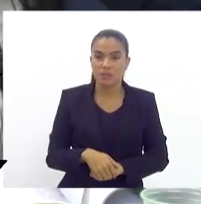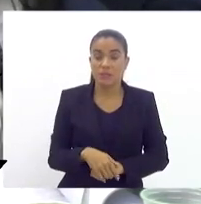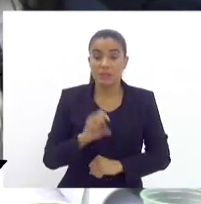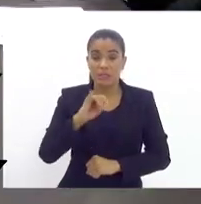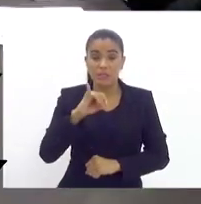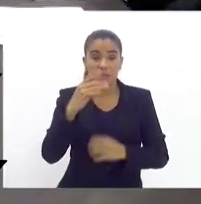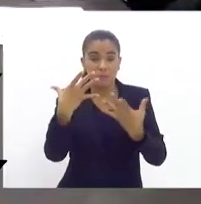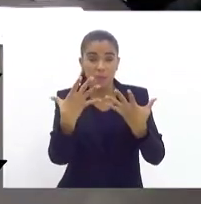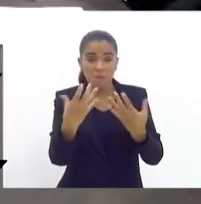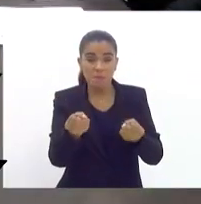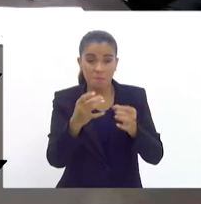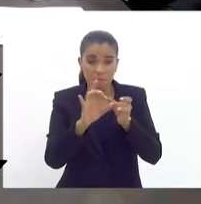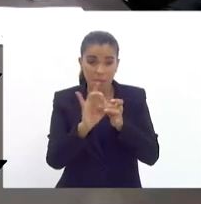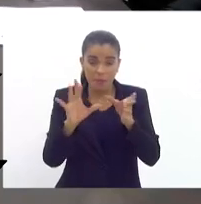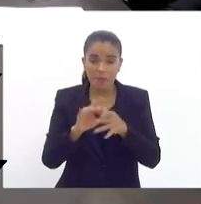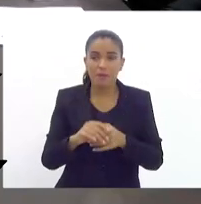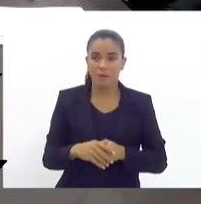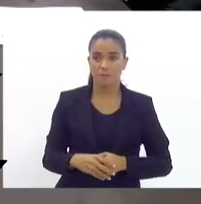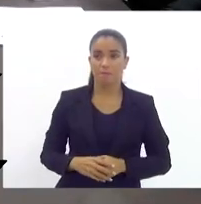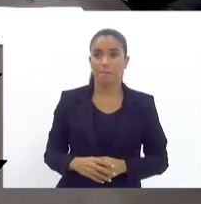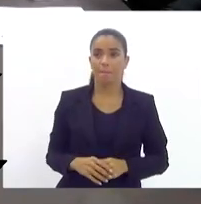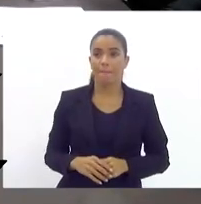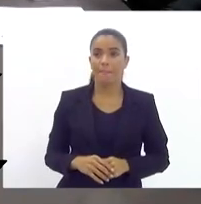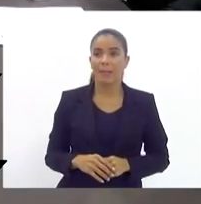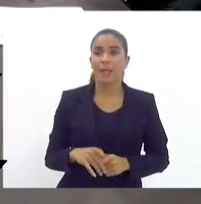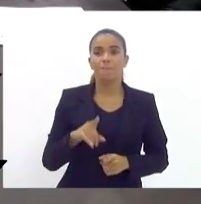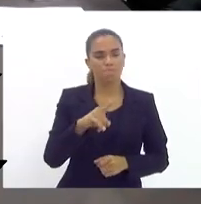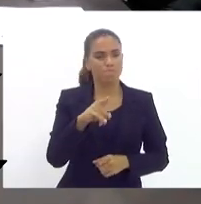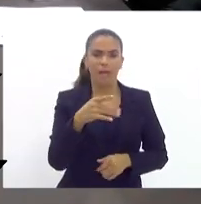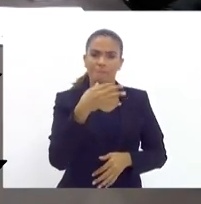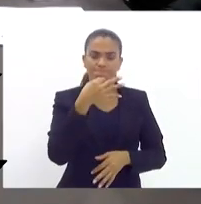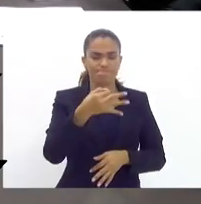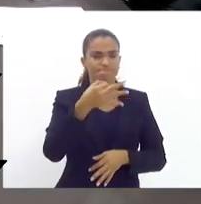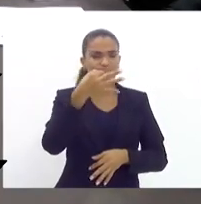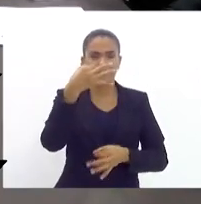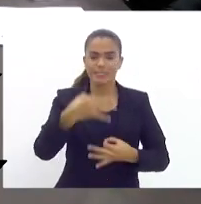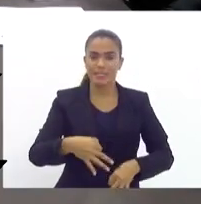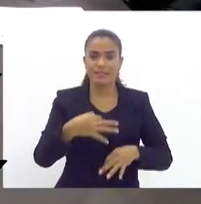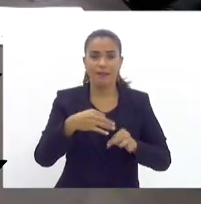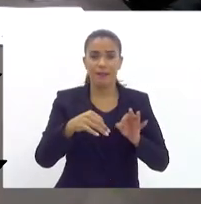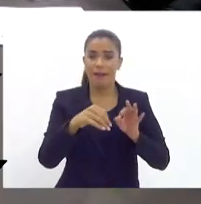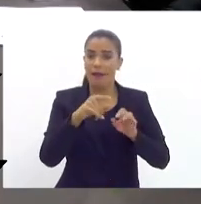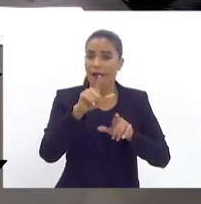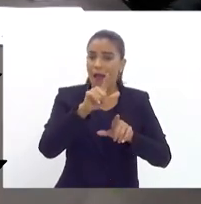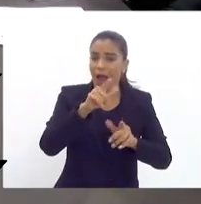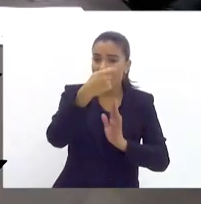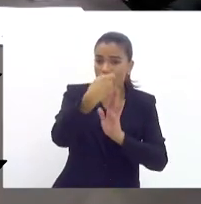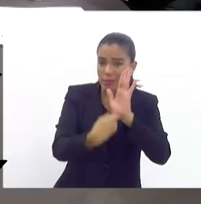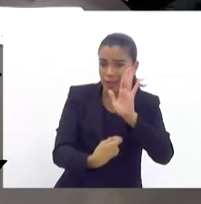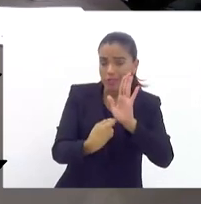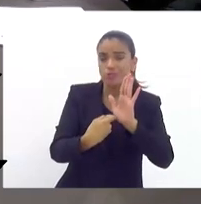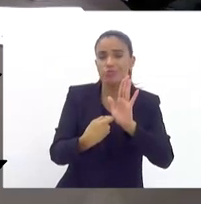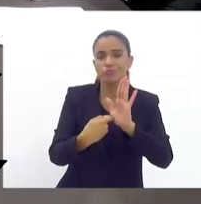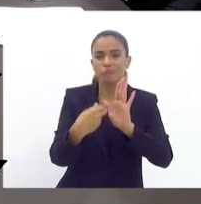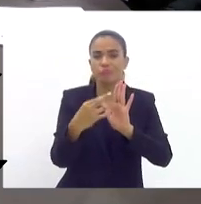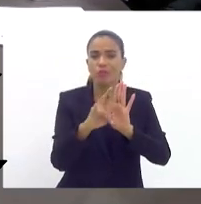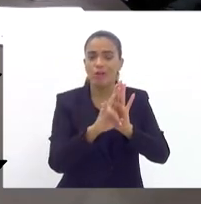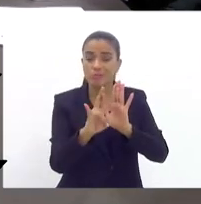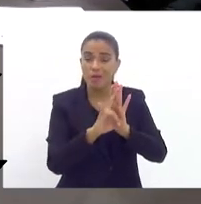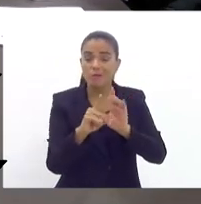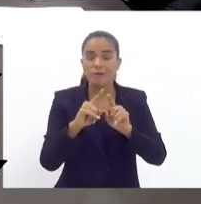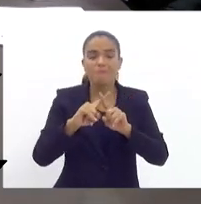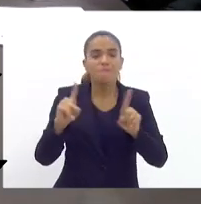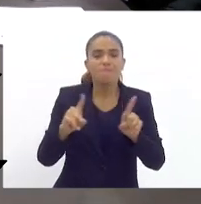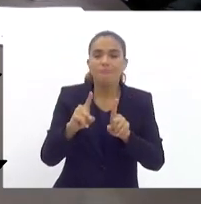permite, presidente, o relator, parecer de Vossa Excelência tá correto a literalidade do regimento, mas eu acho que o relator,